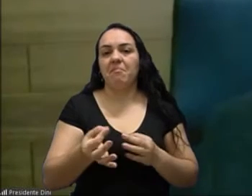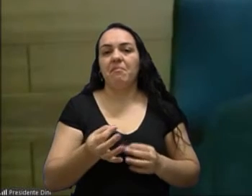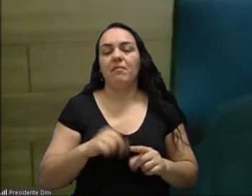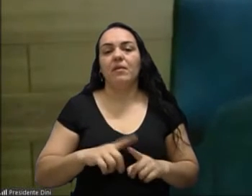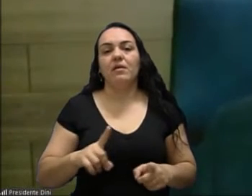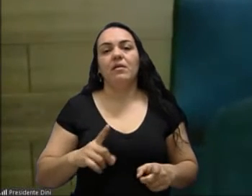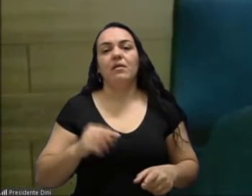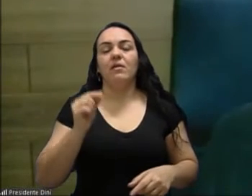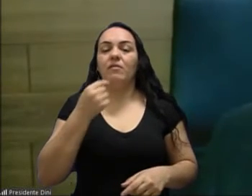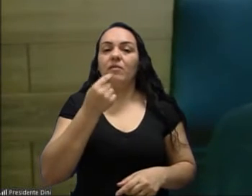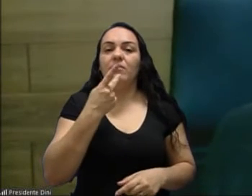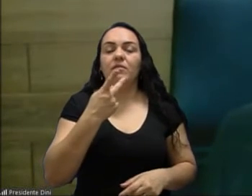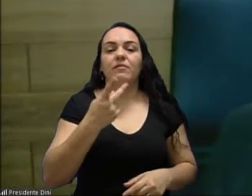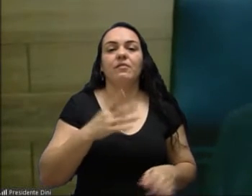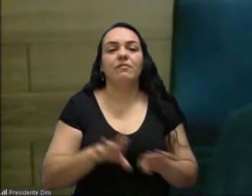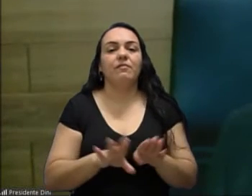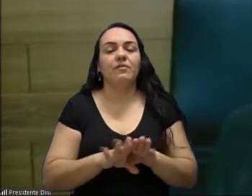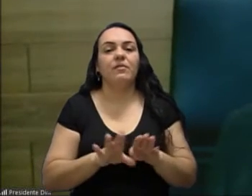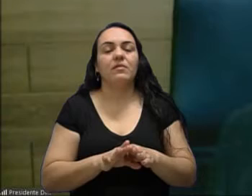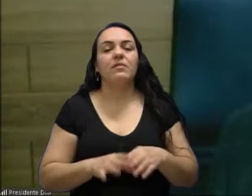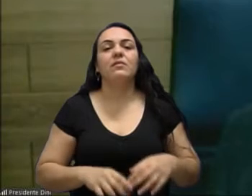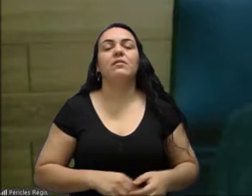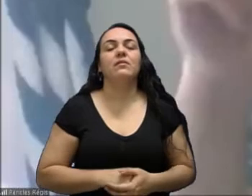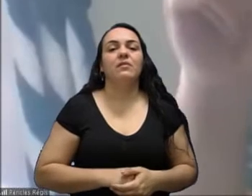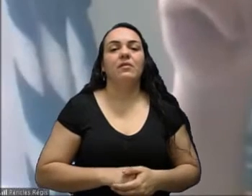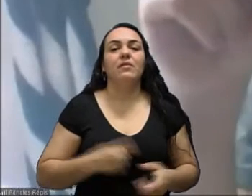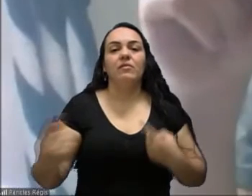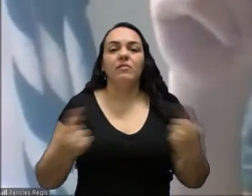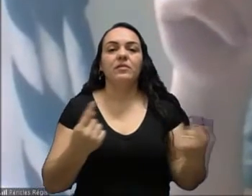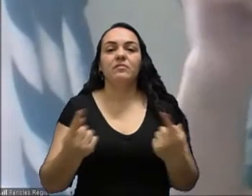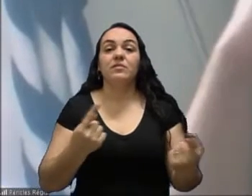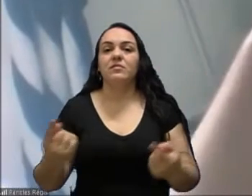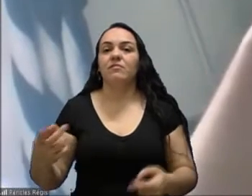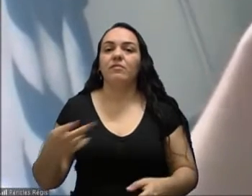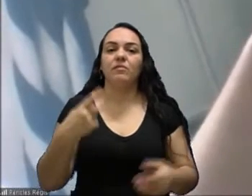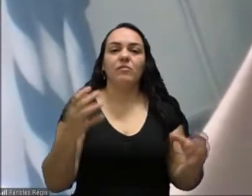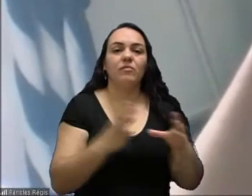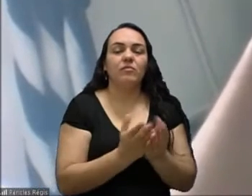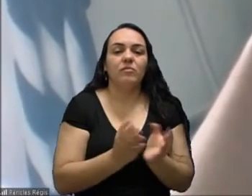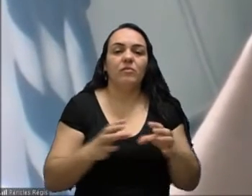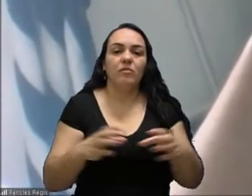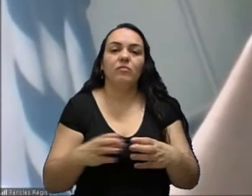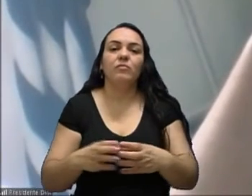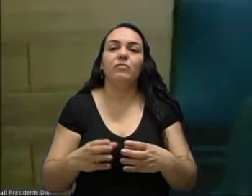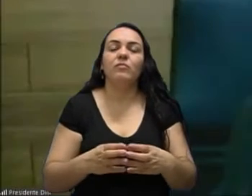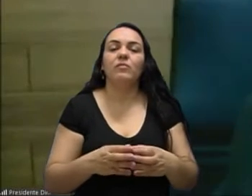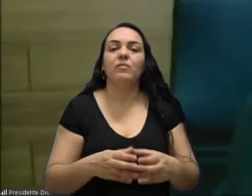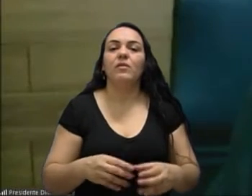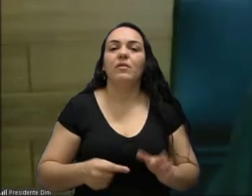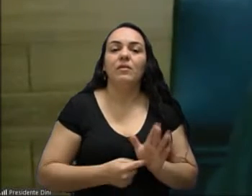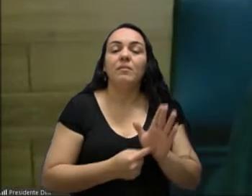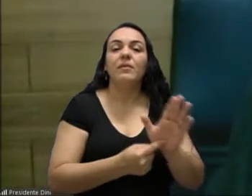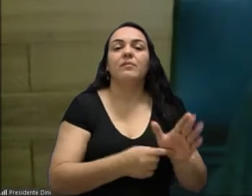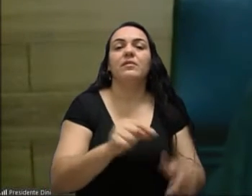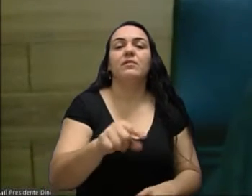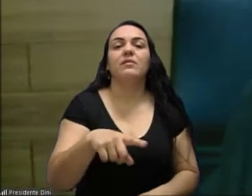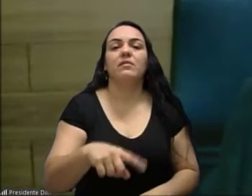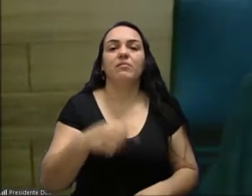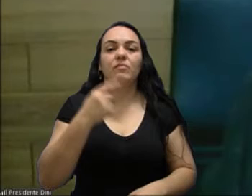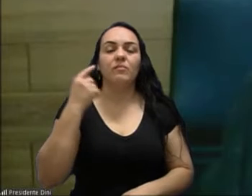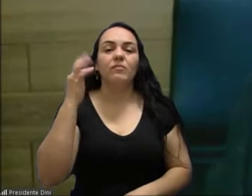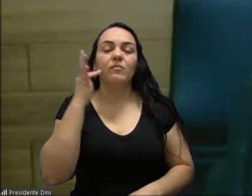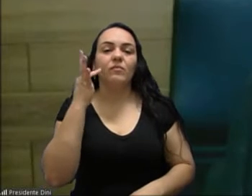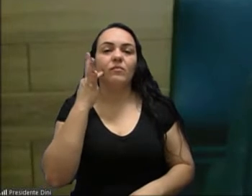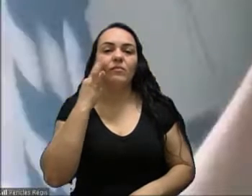colegas a representarem o presidente fiz uma representação presidente a lei tem que ser cumprida pra